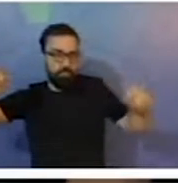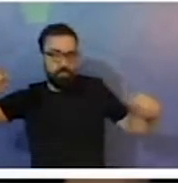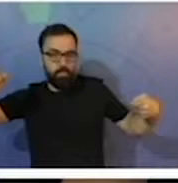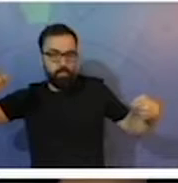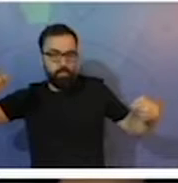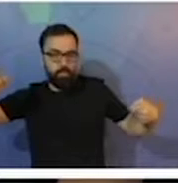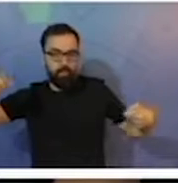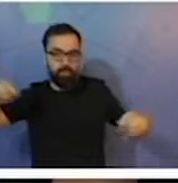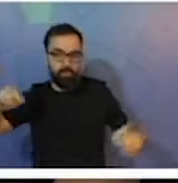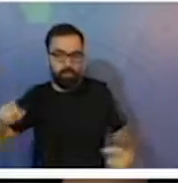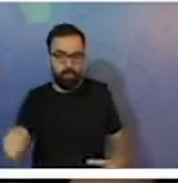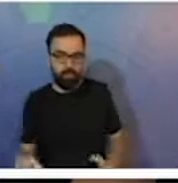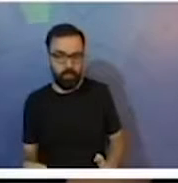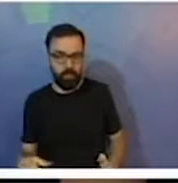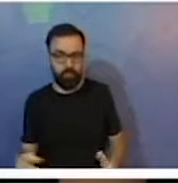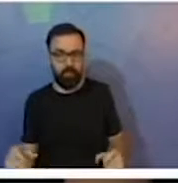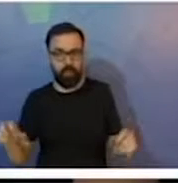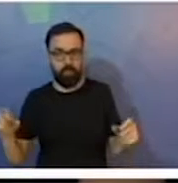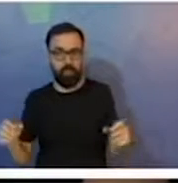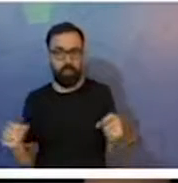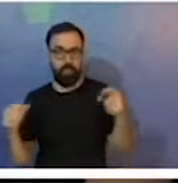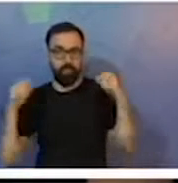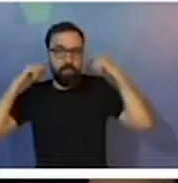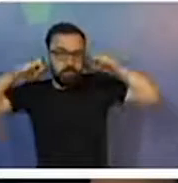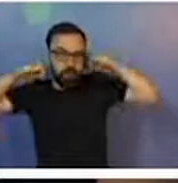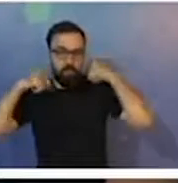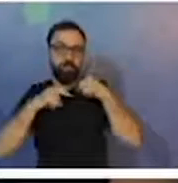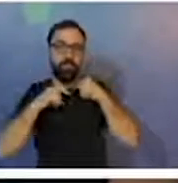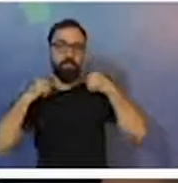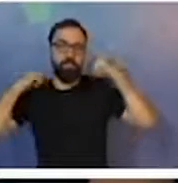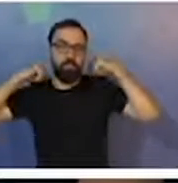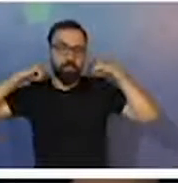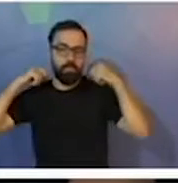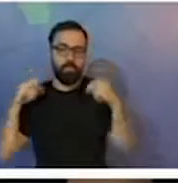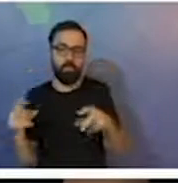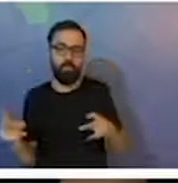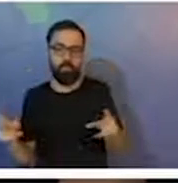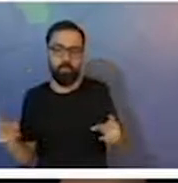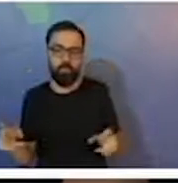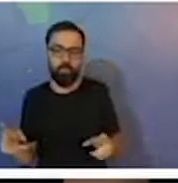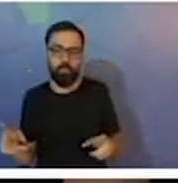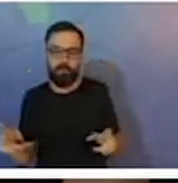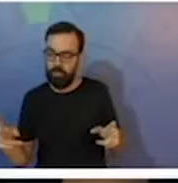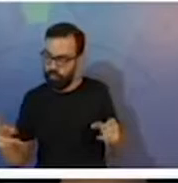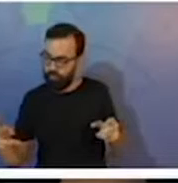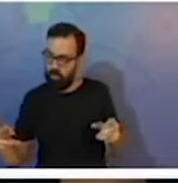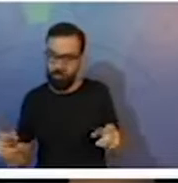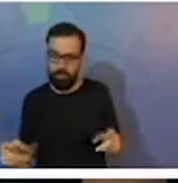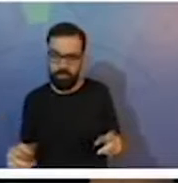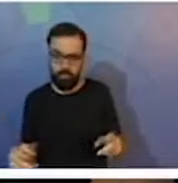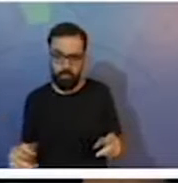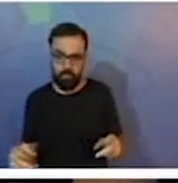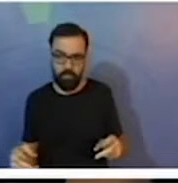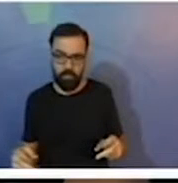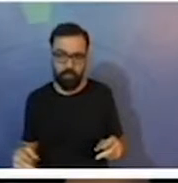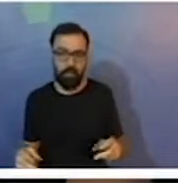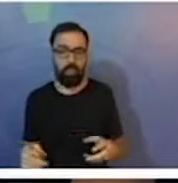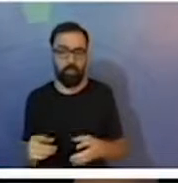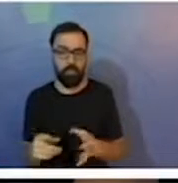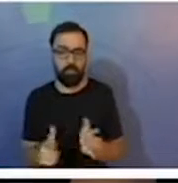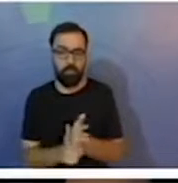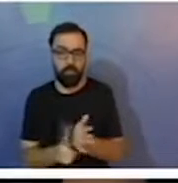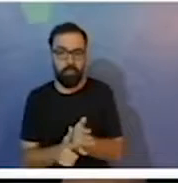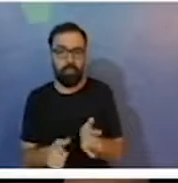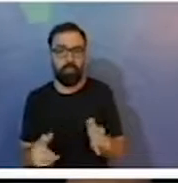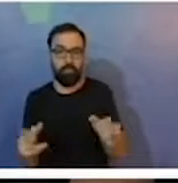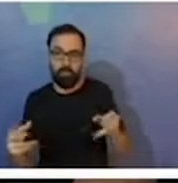cada extremidade do Arame para acessar o seu colar corte pedacinhos de três centímetros de comprimento de